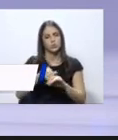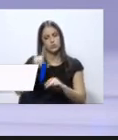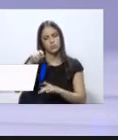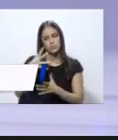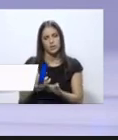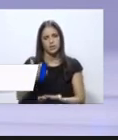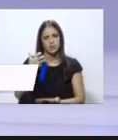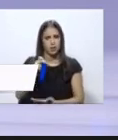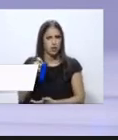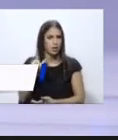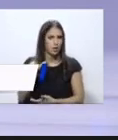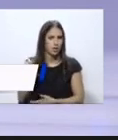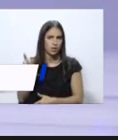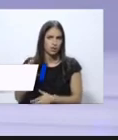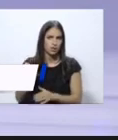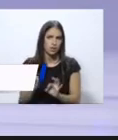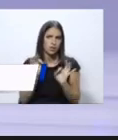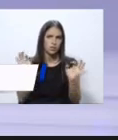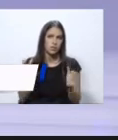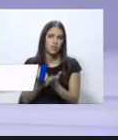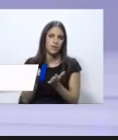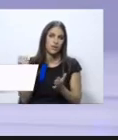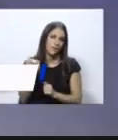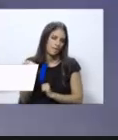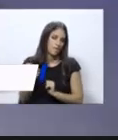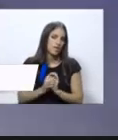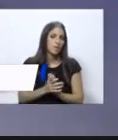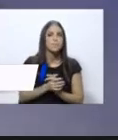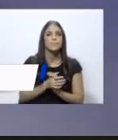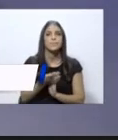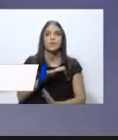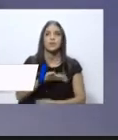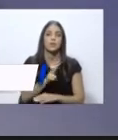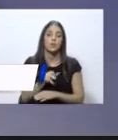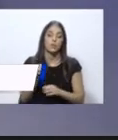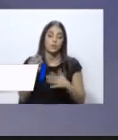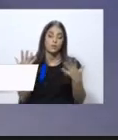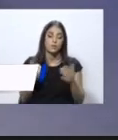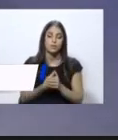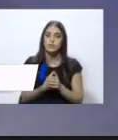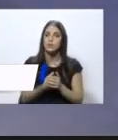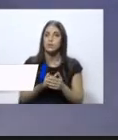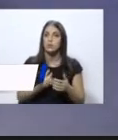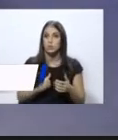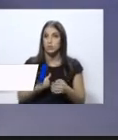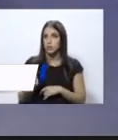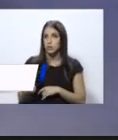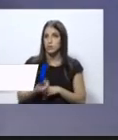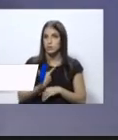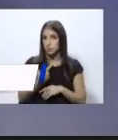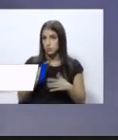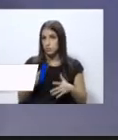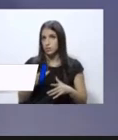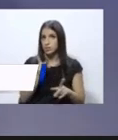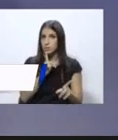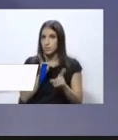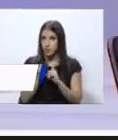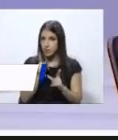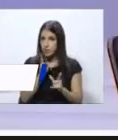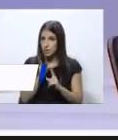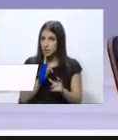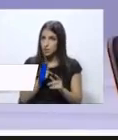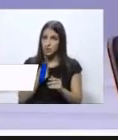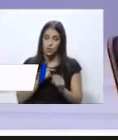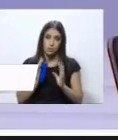deixou. Diogo, olhar sobre estas contratações. Olha, eu recebi agora aqui uma coisa que achei piada e não resisto